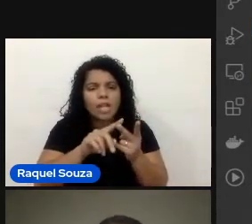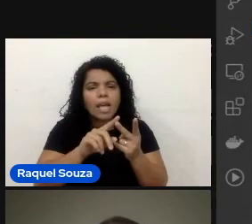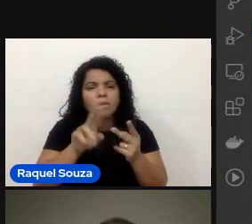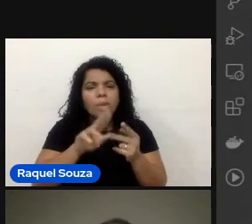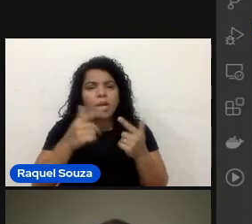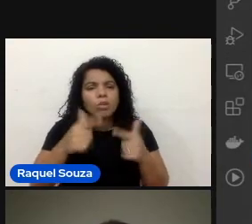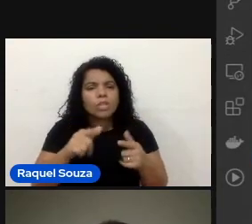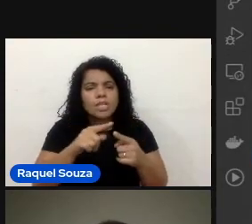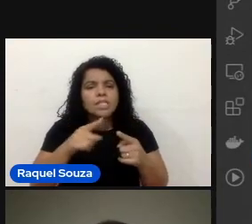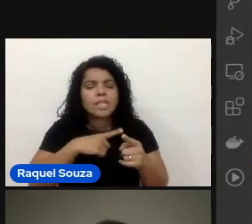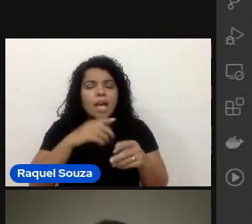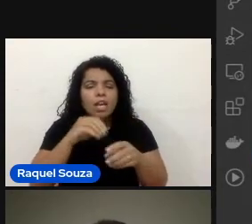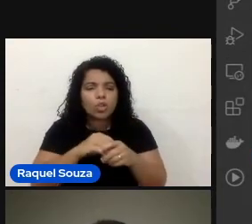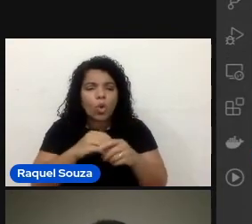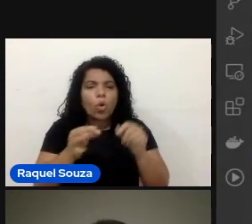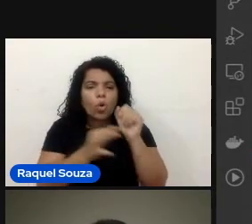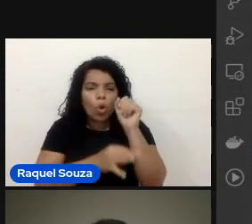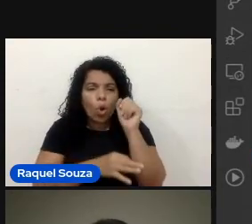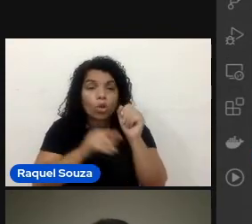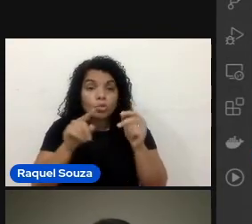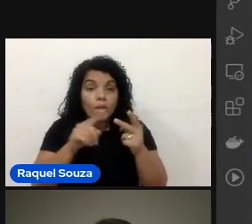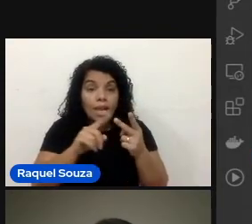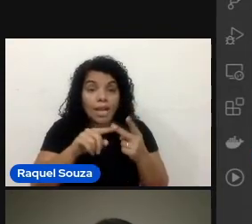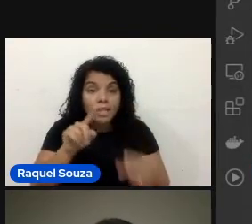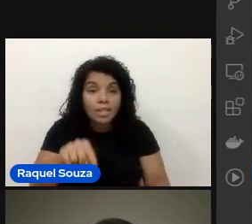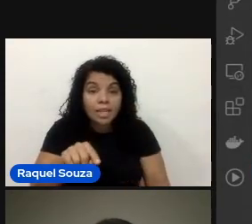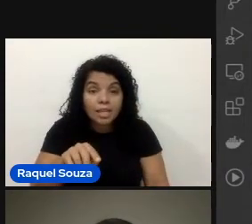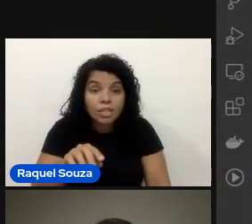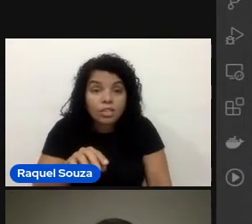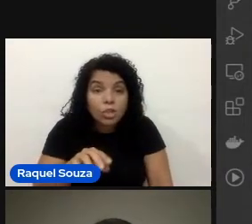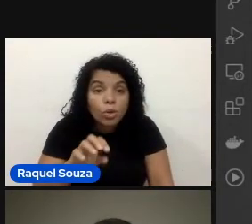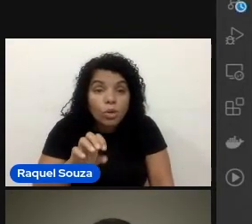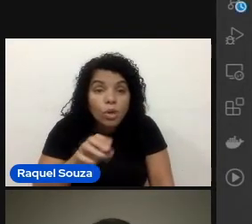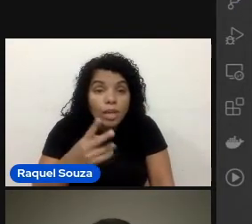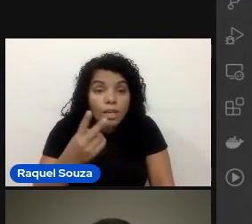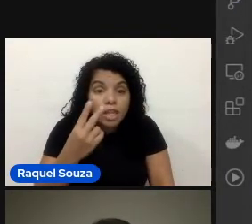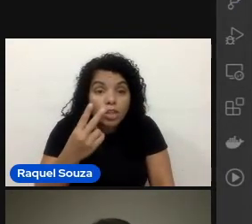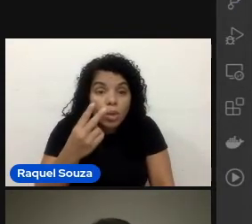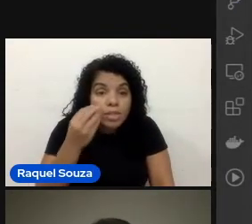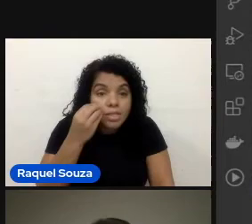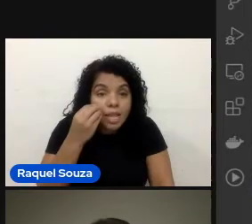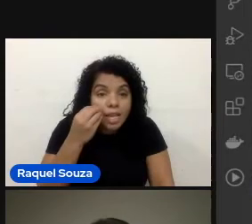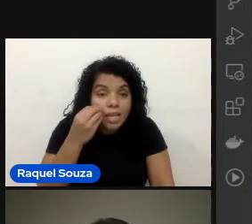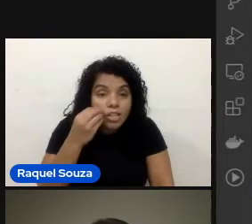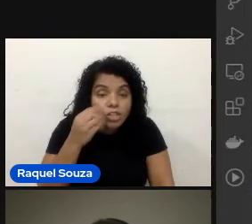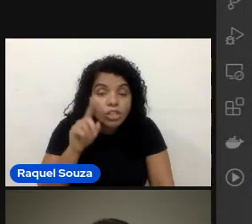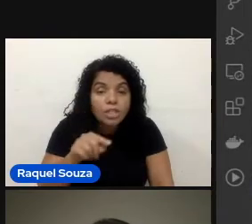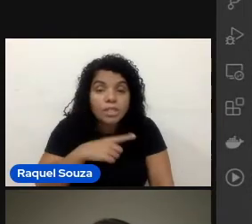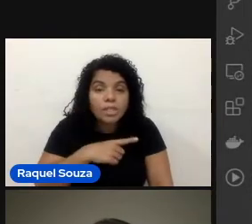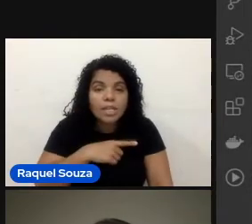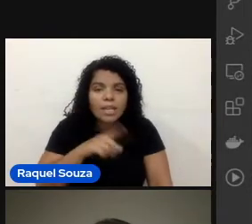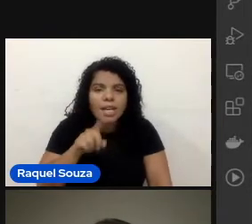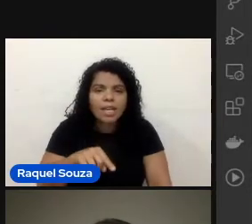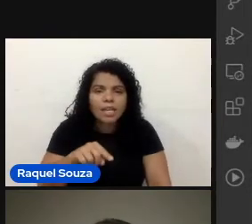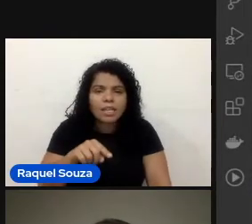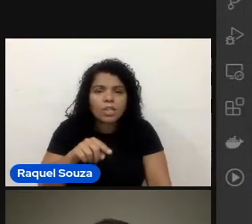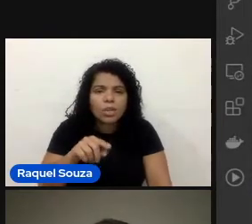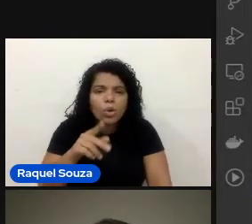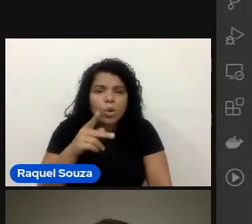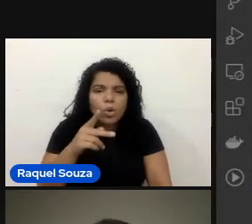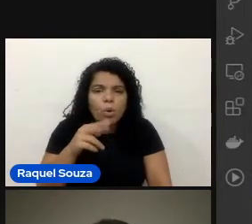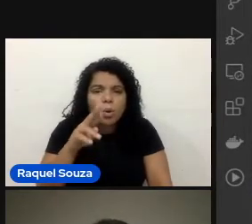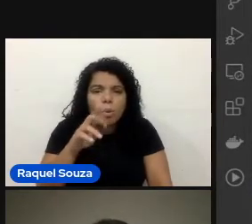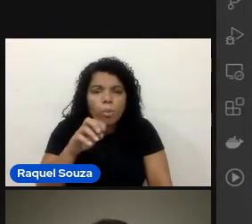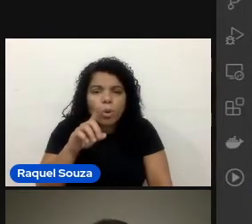código. Aqui em Tree tem 2 testes, então tem um create product aqui, vai criar um produto